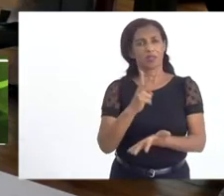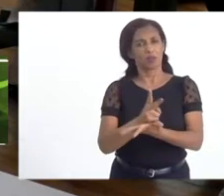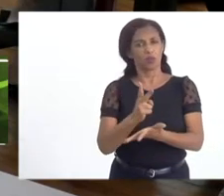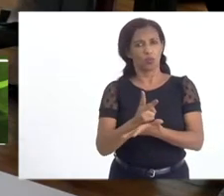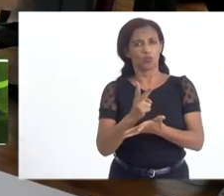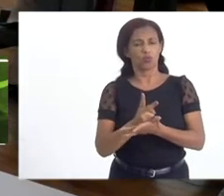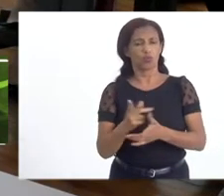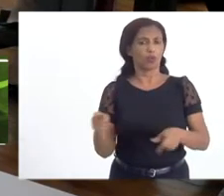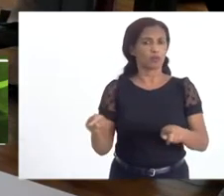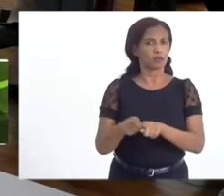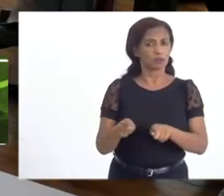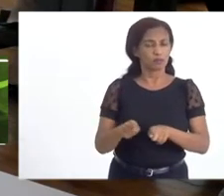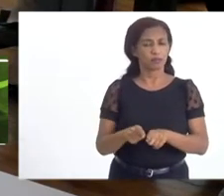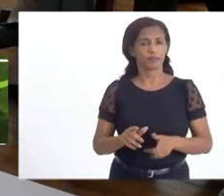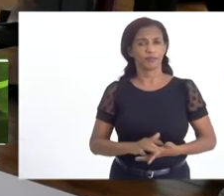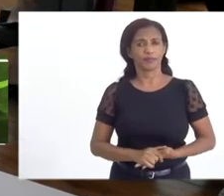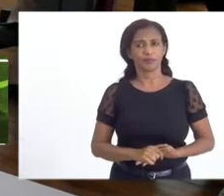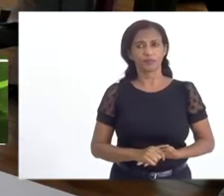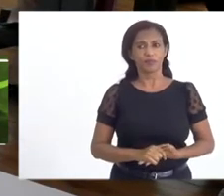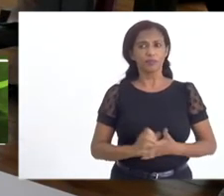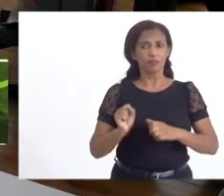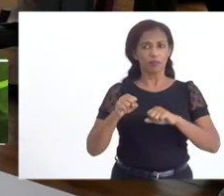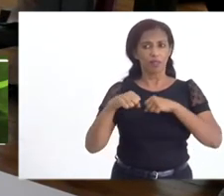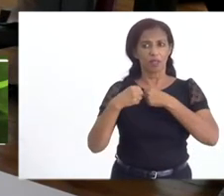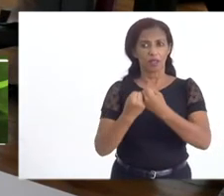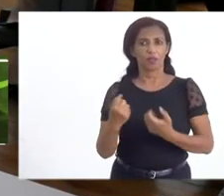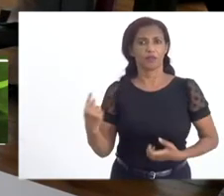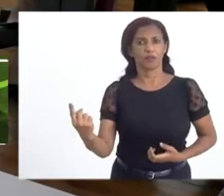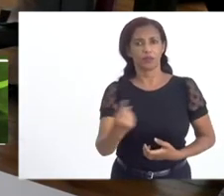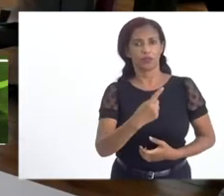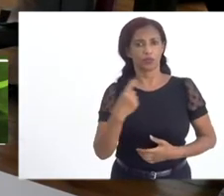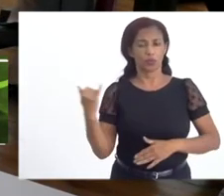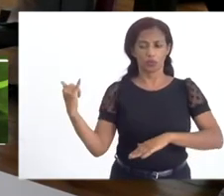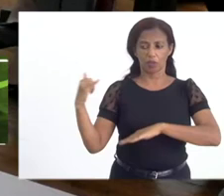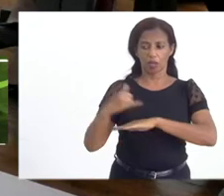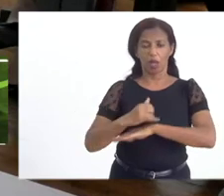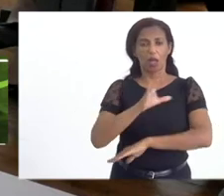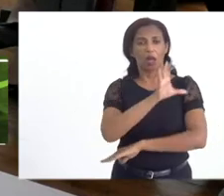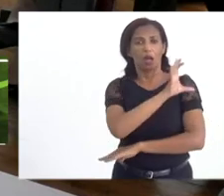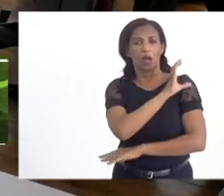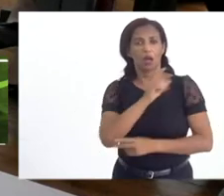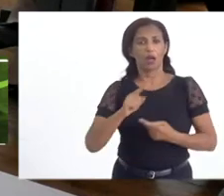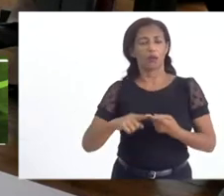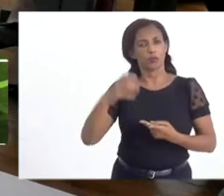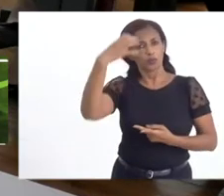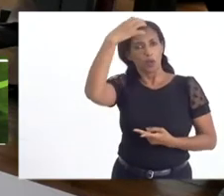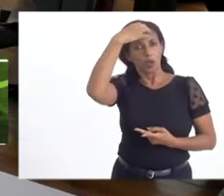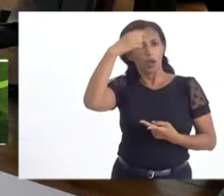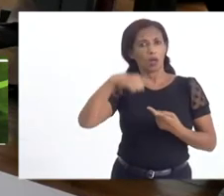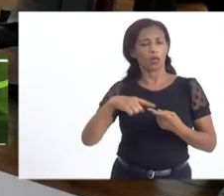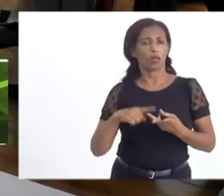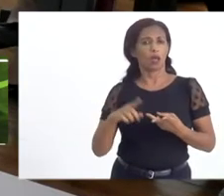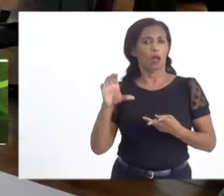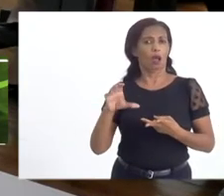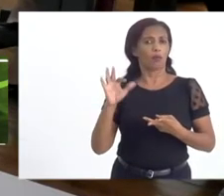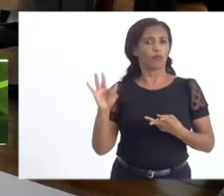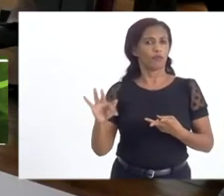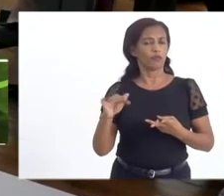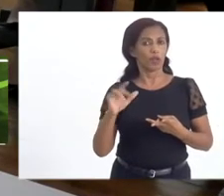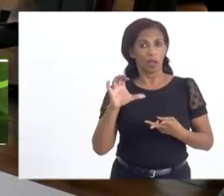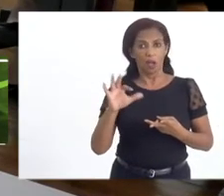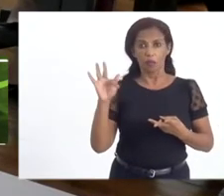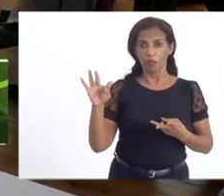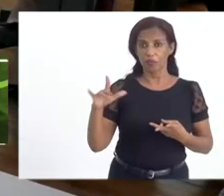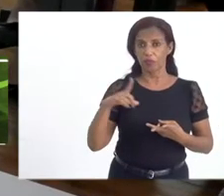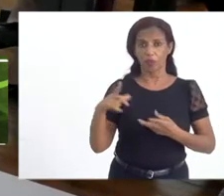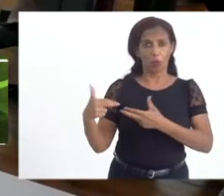sendo. Inclusive, para reforçar os nossos aeroportos de Campos, de Angra, de Cabo Frio. Cabo Frio